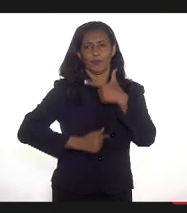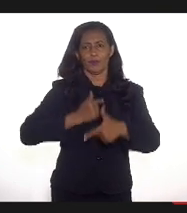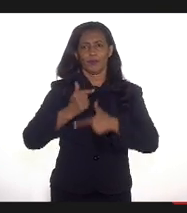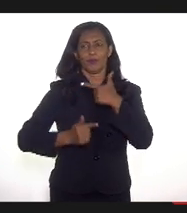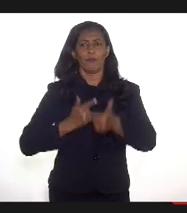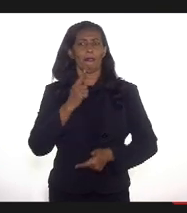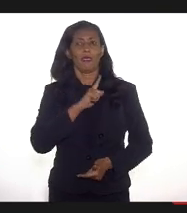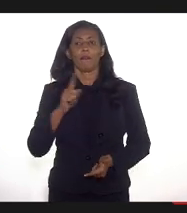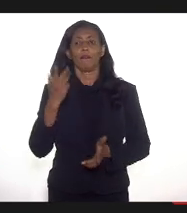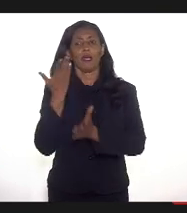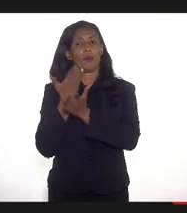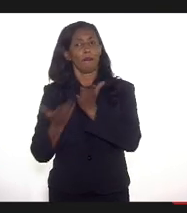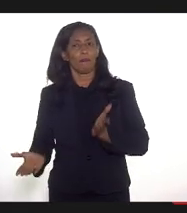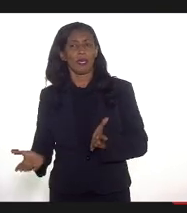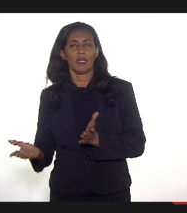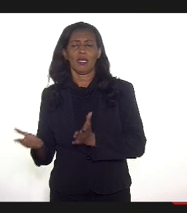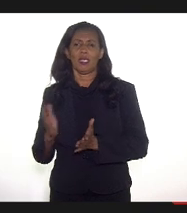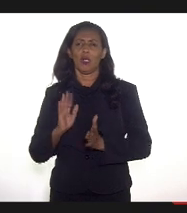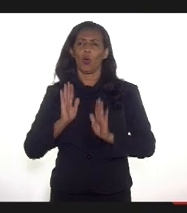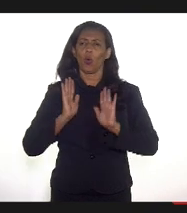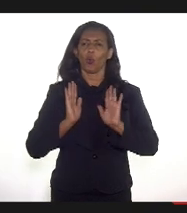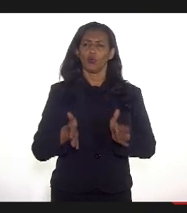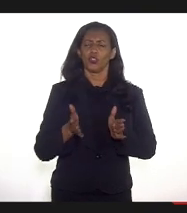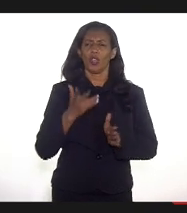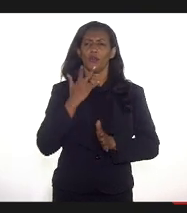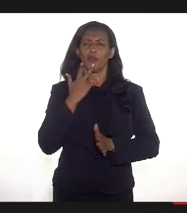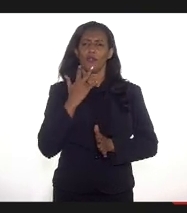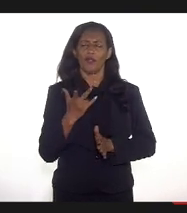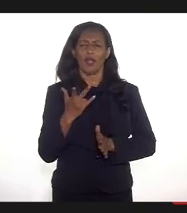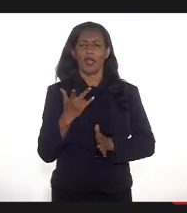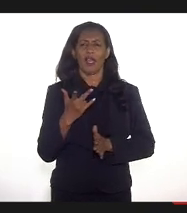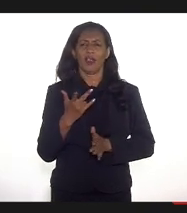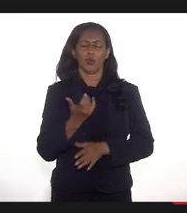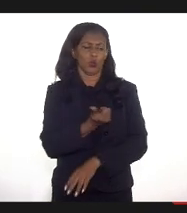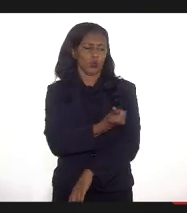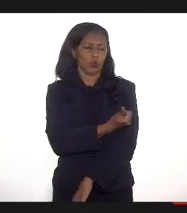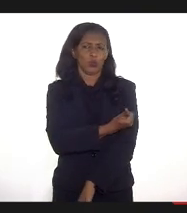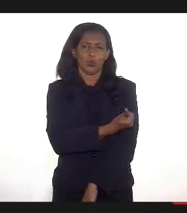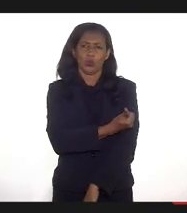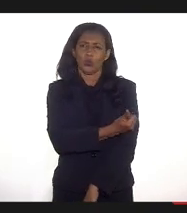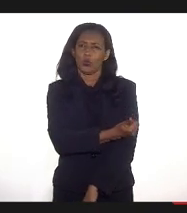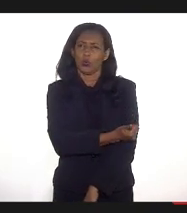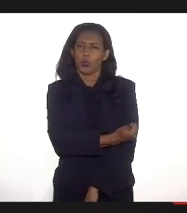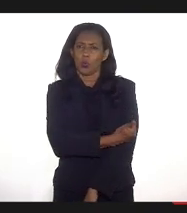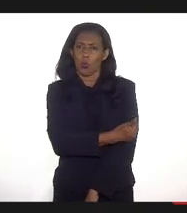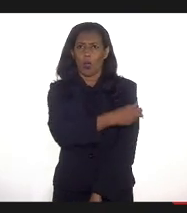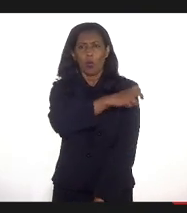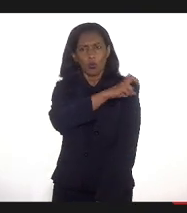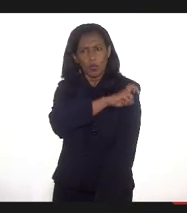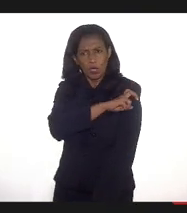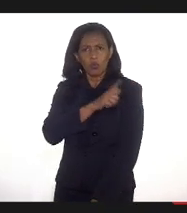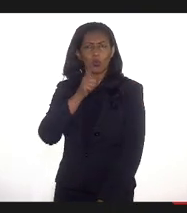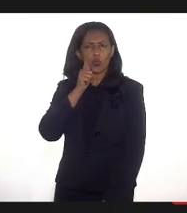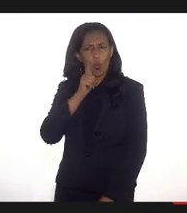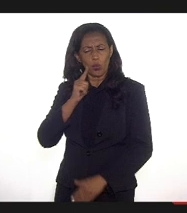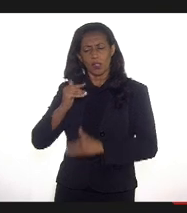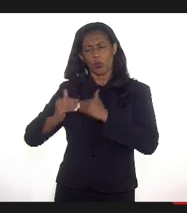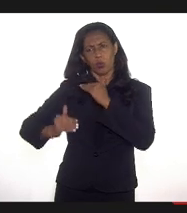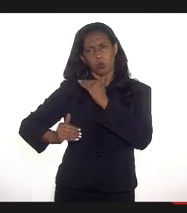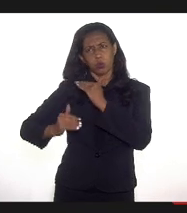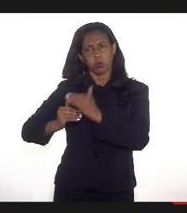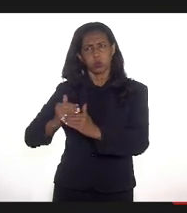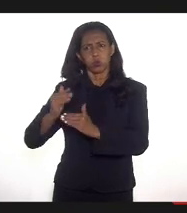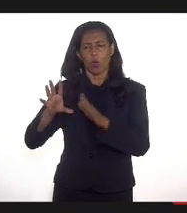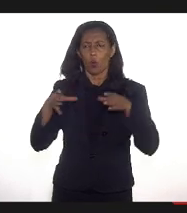perdermos segmentos, como já foi falado aqui, em relação ao ensino fundamental, tal que nós conseguimos, né, avançar nesse sentido